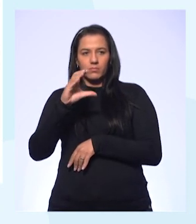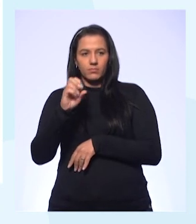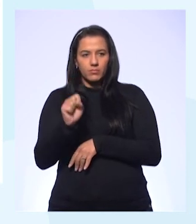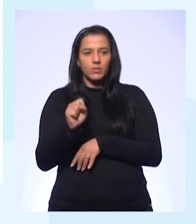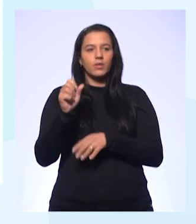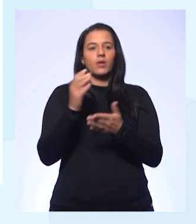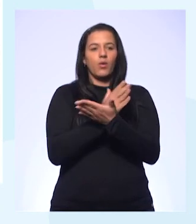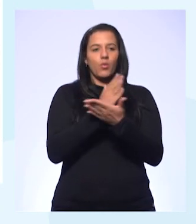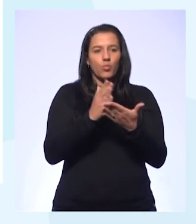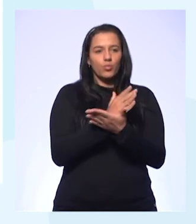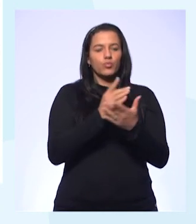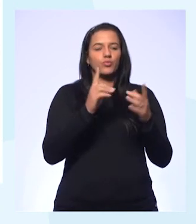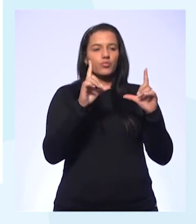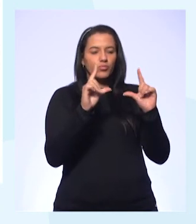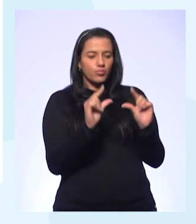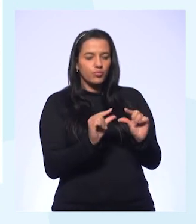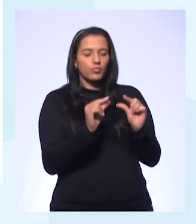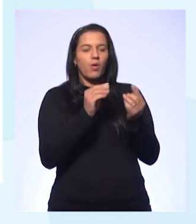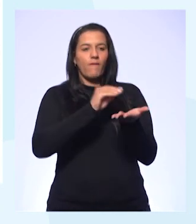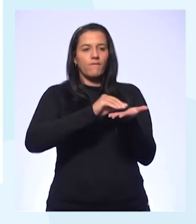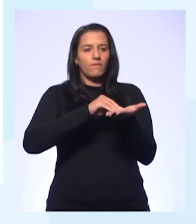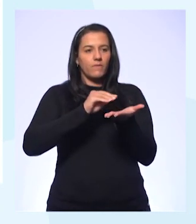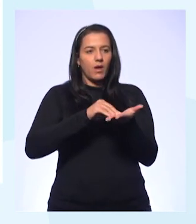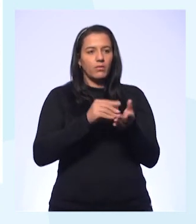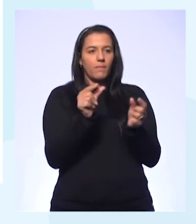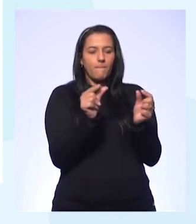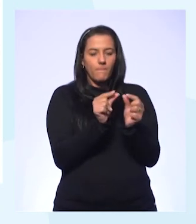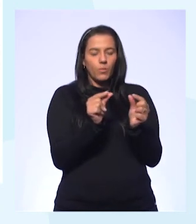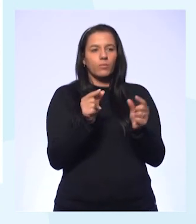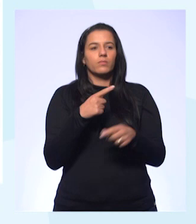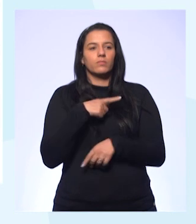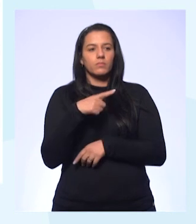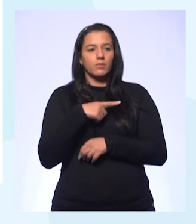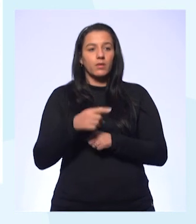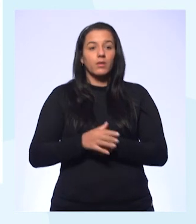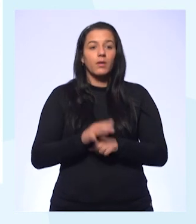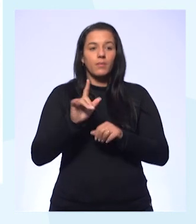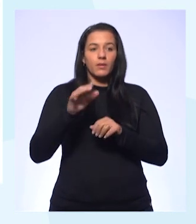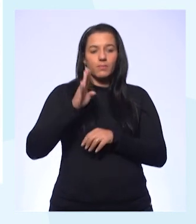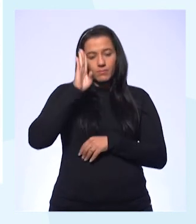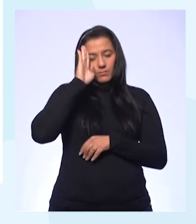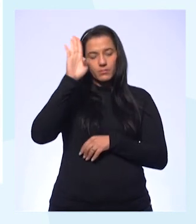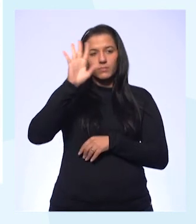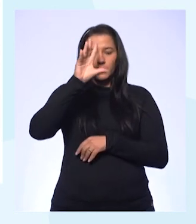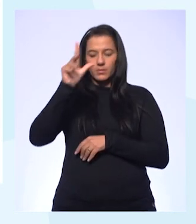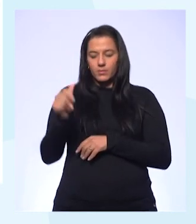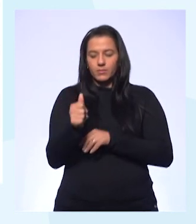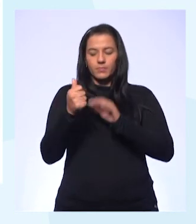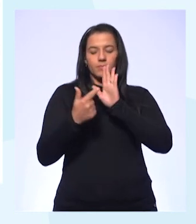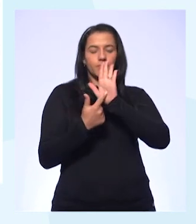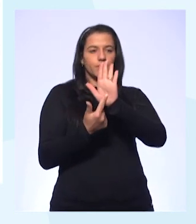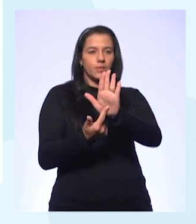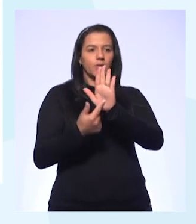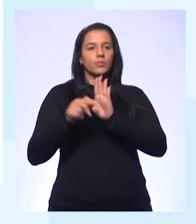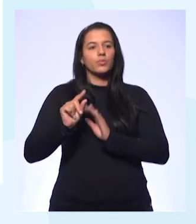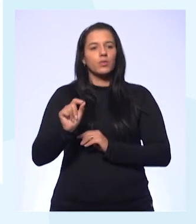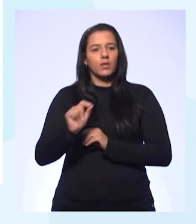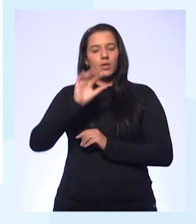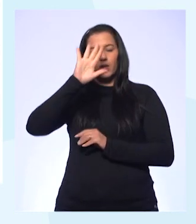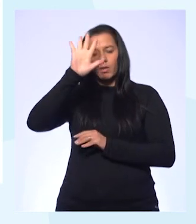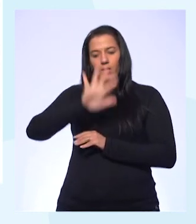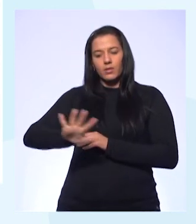poucos recursos hídricos. Principalmente, eu destaco a região da África do Norte, que